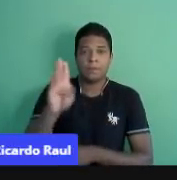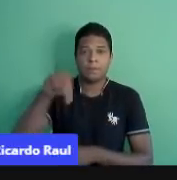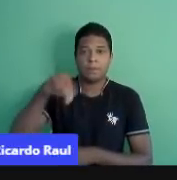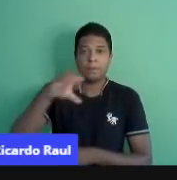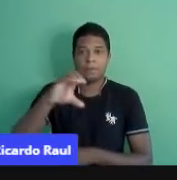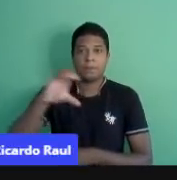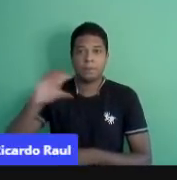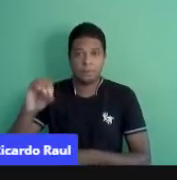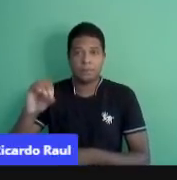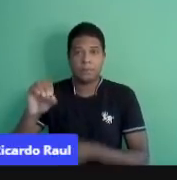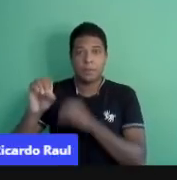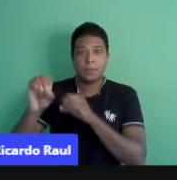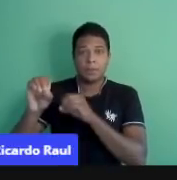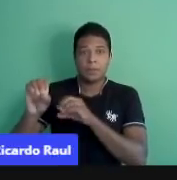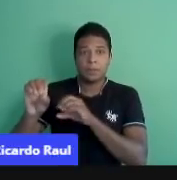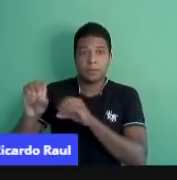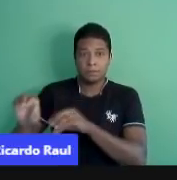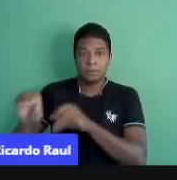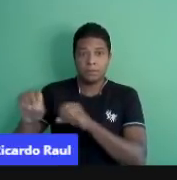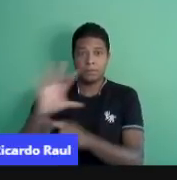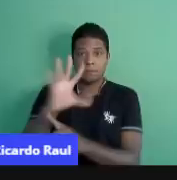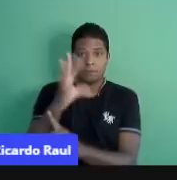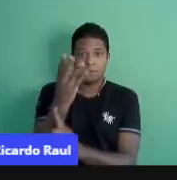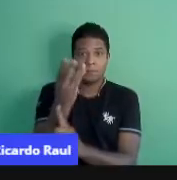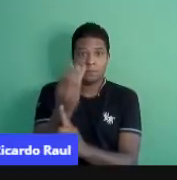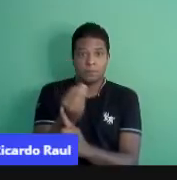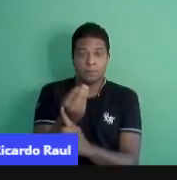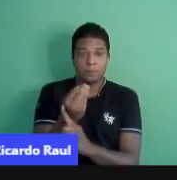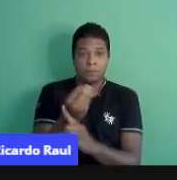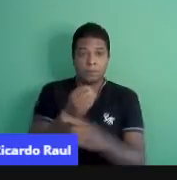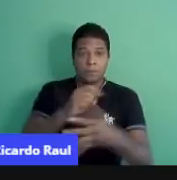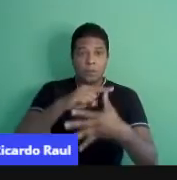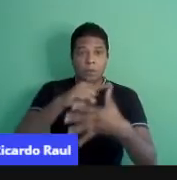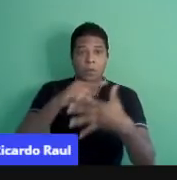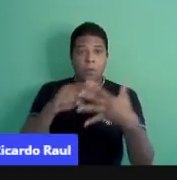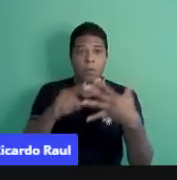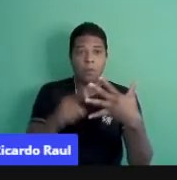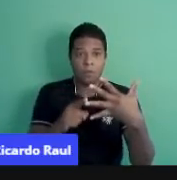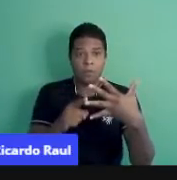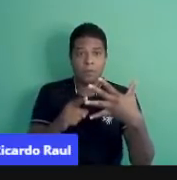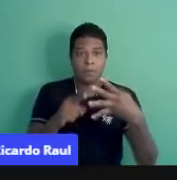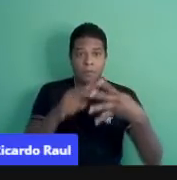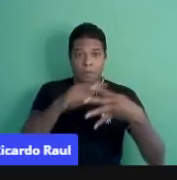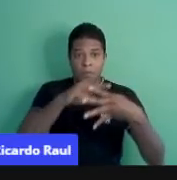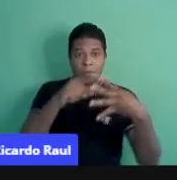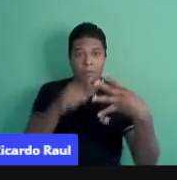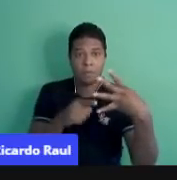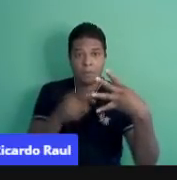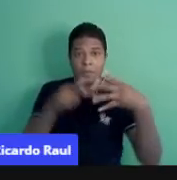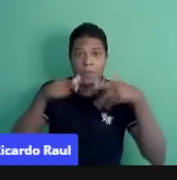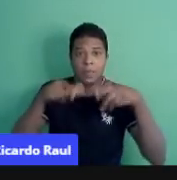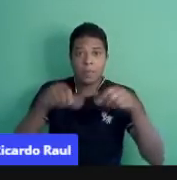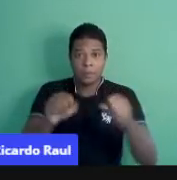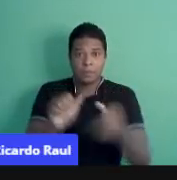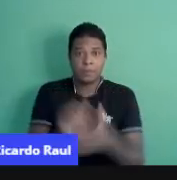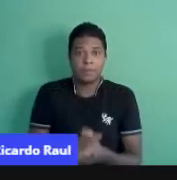ensino de arte com a divisão das 4 linguagens. E aí aparece para nós as